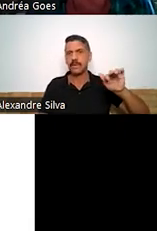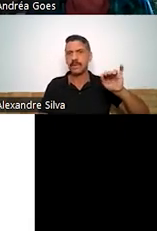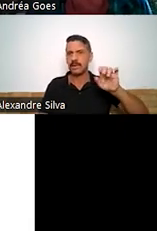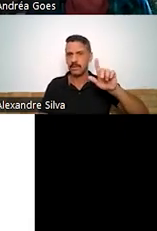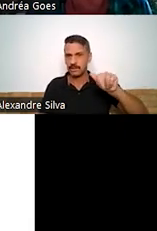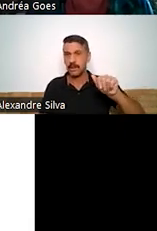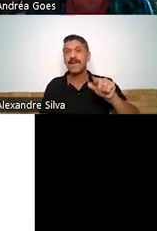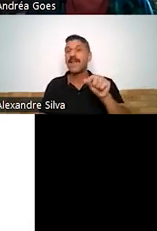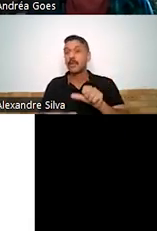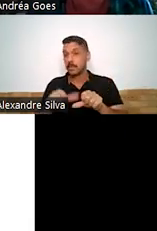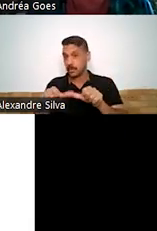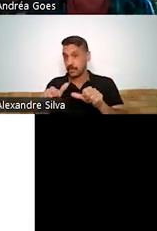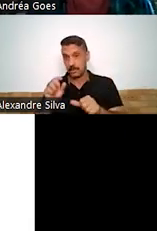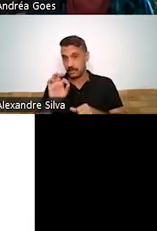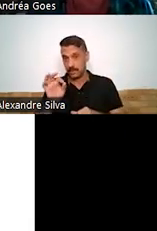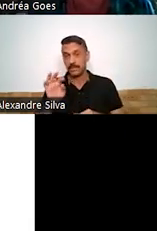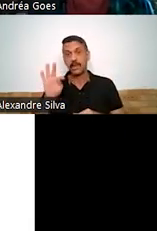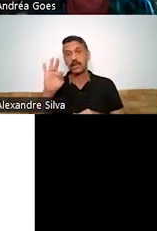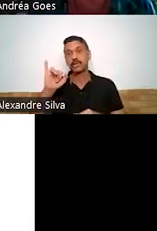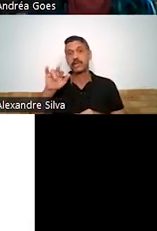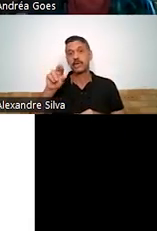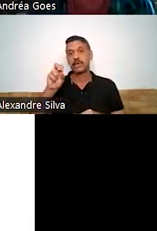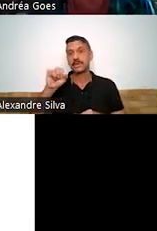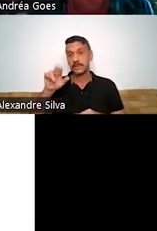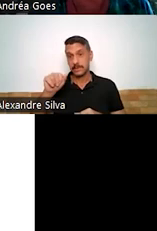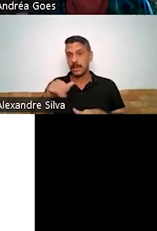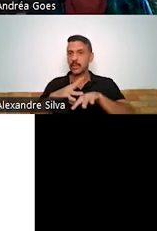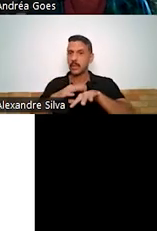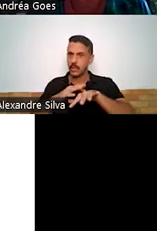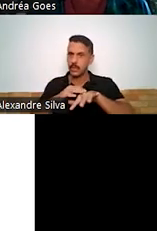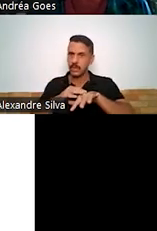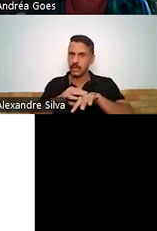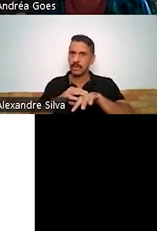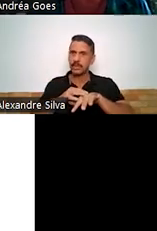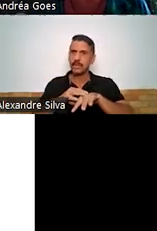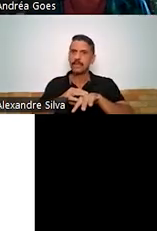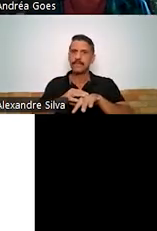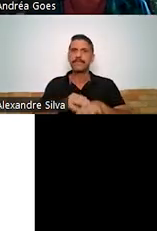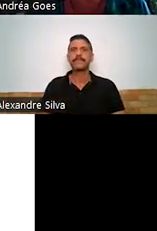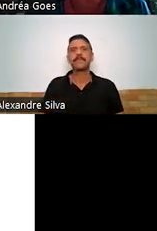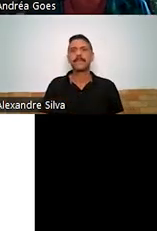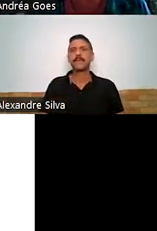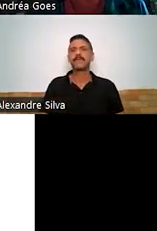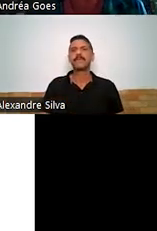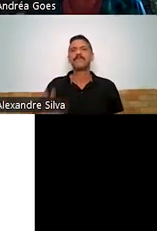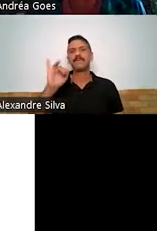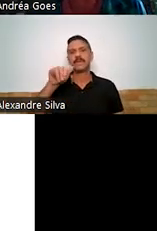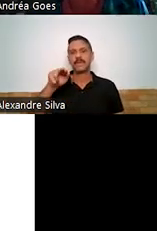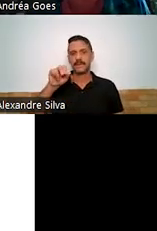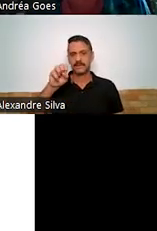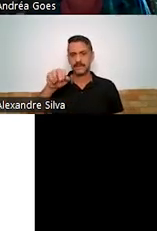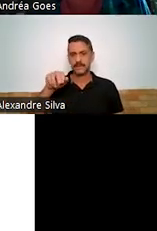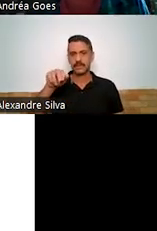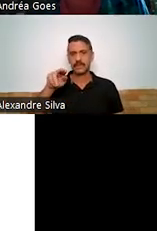ela não pode ser transformada em tirosina, causa a doença que a gente conhece como fenilcetonúria. Então, a fenilalanina